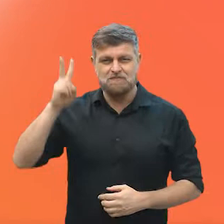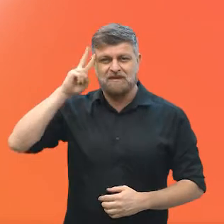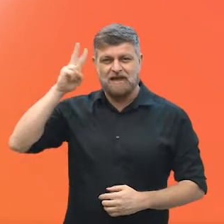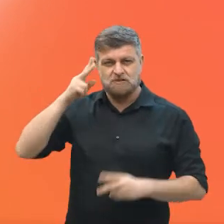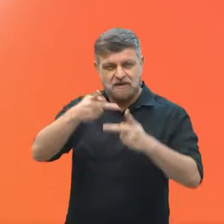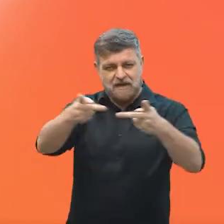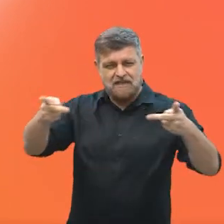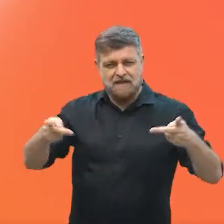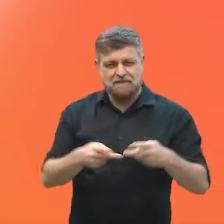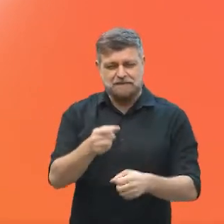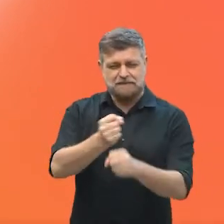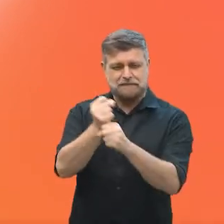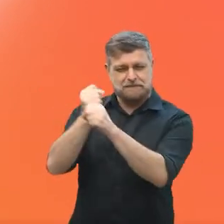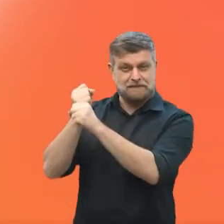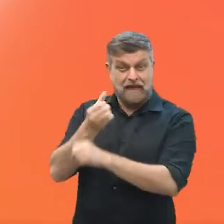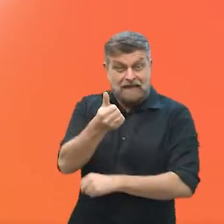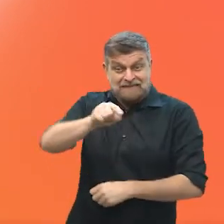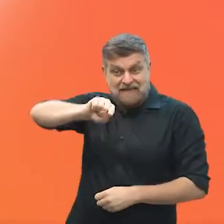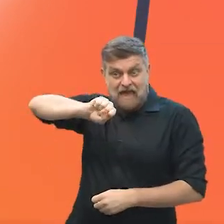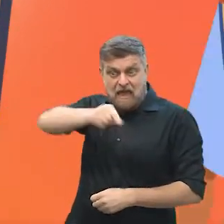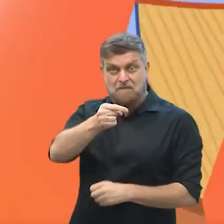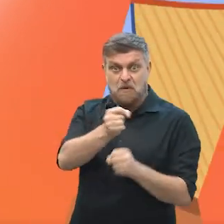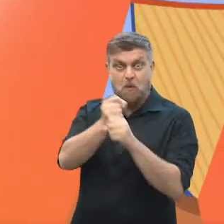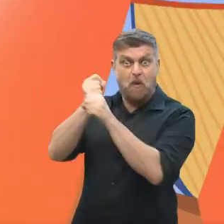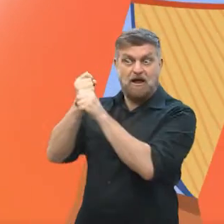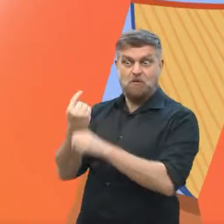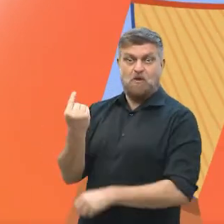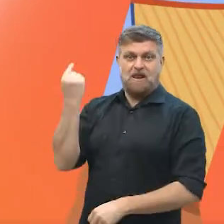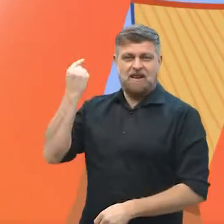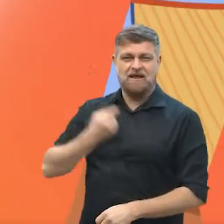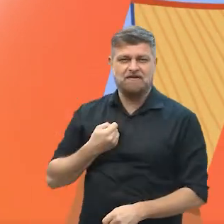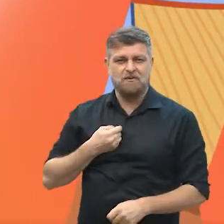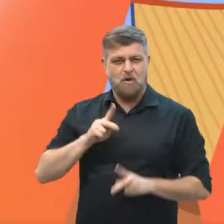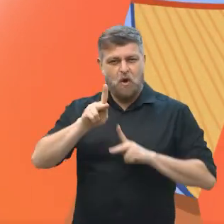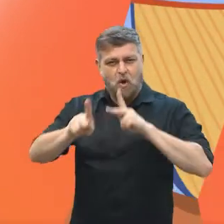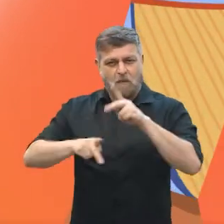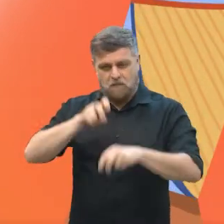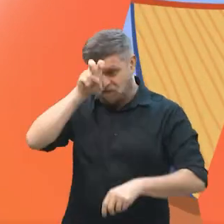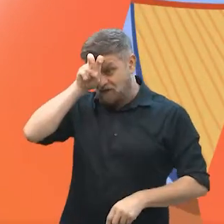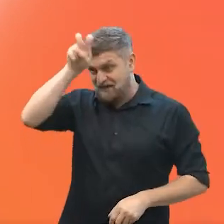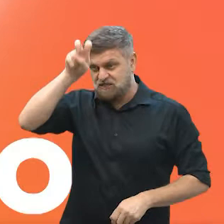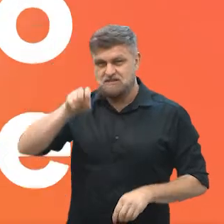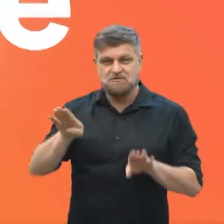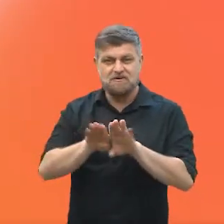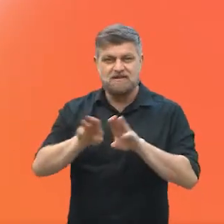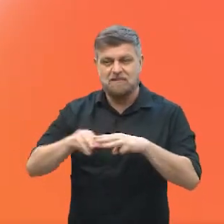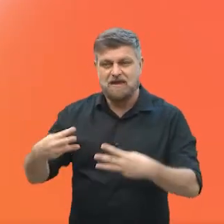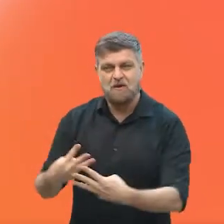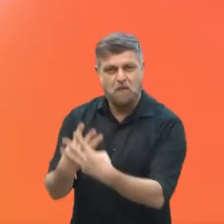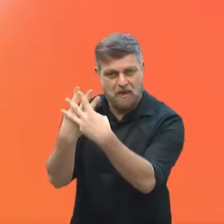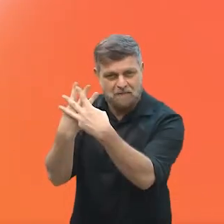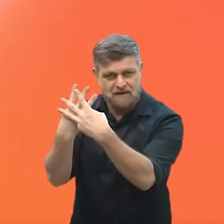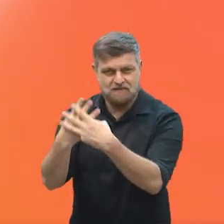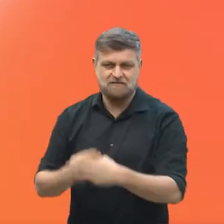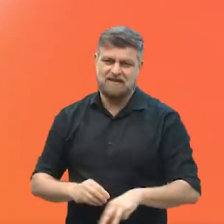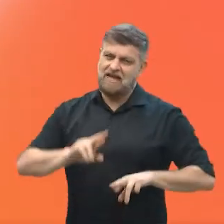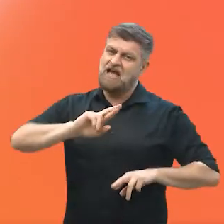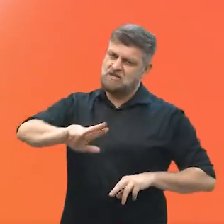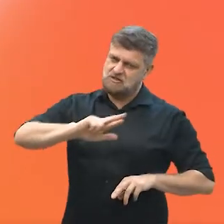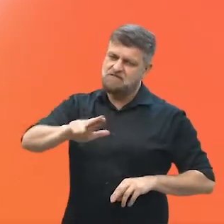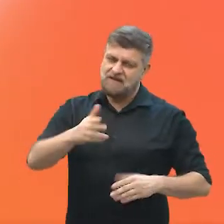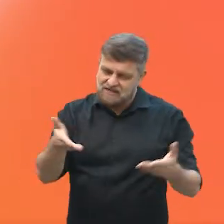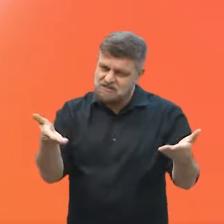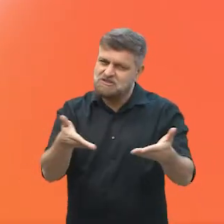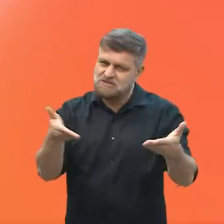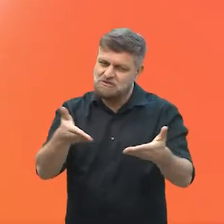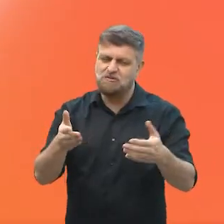tem início há pelo menos 6 mil anos, provavelmente entre os egípcios e os hebreus. Ela não era, é claro, como é